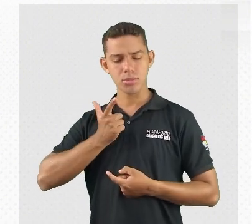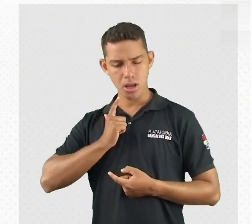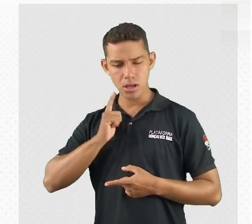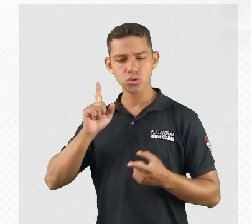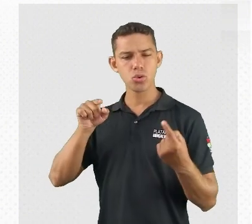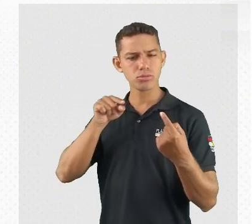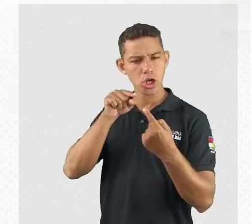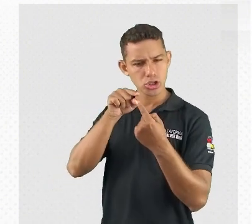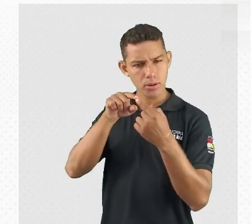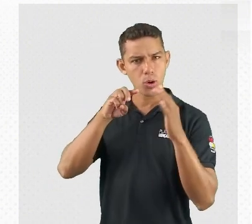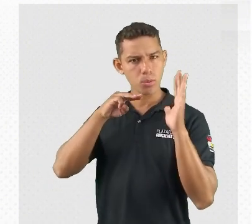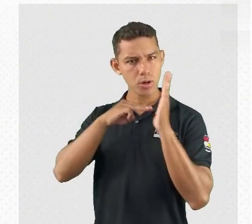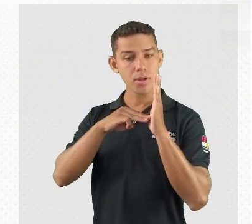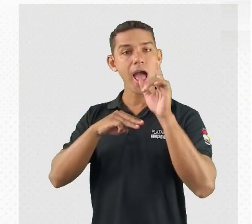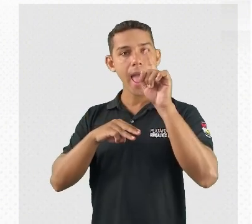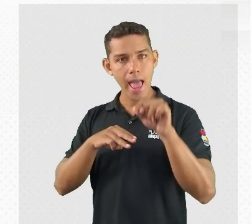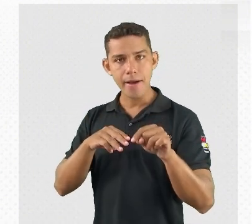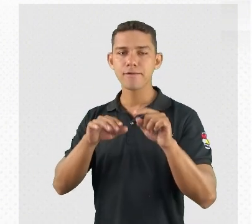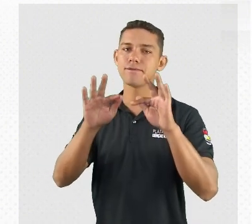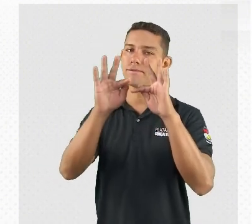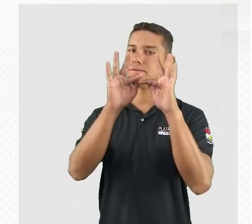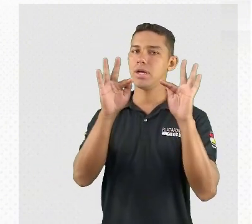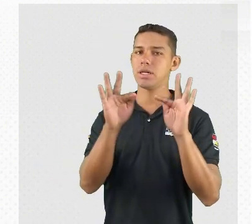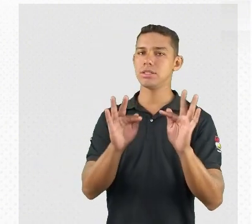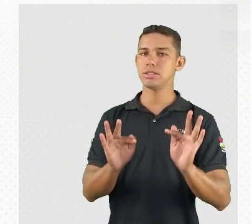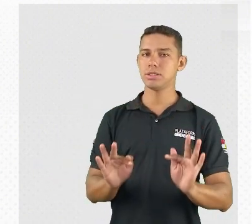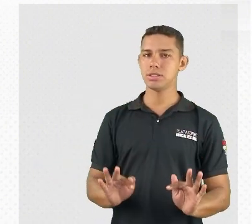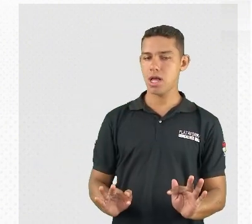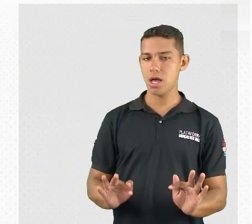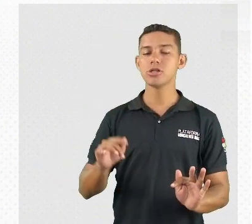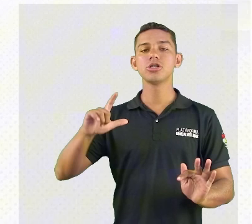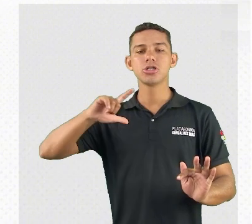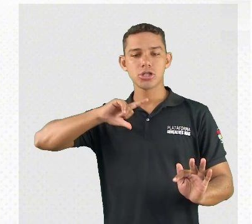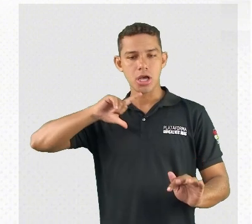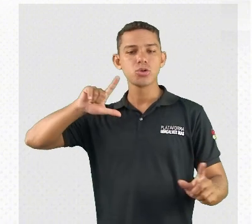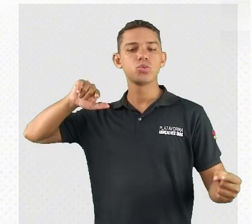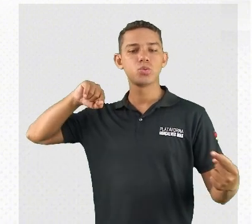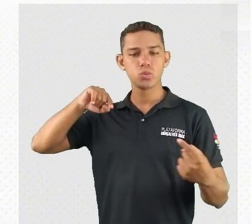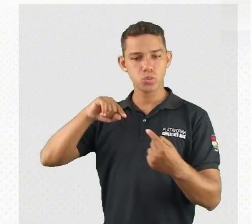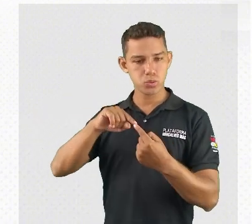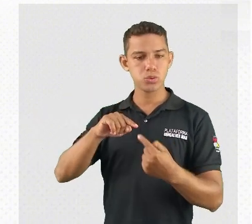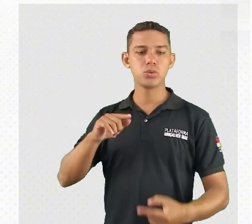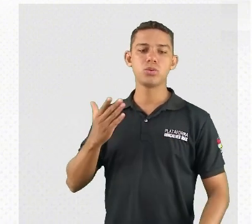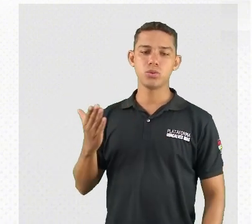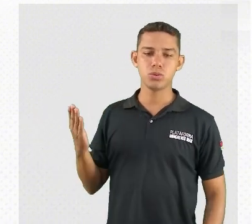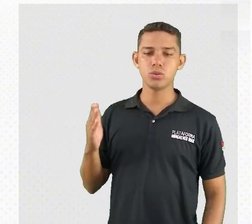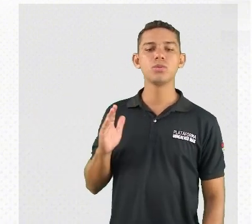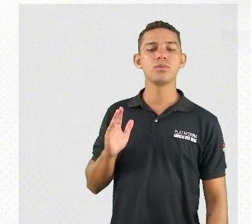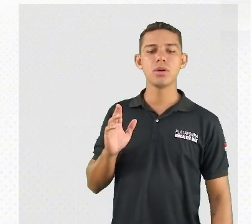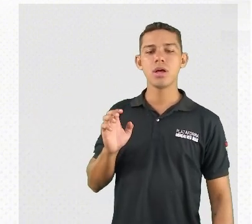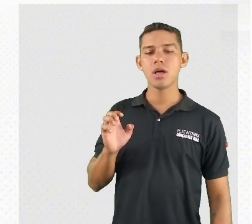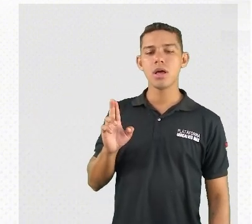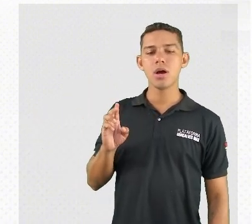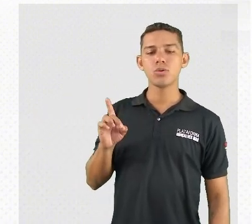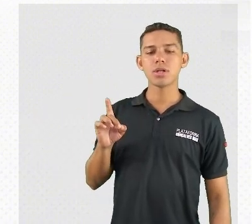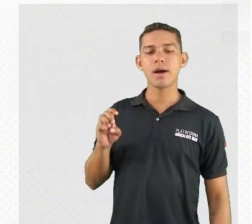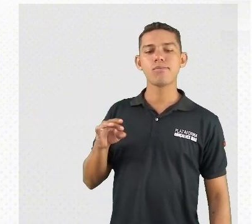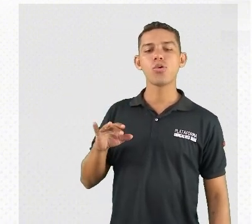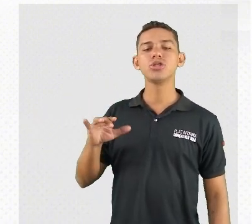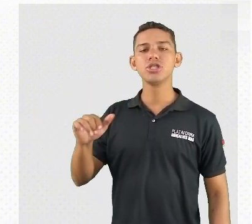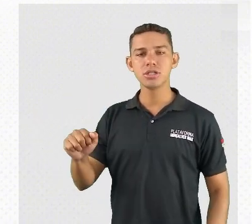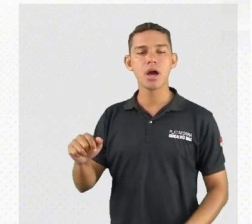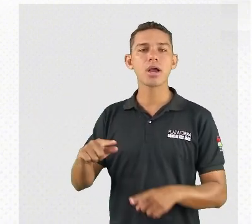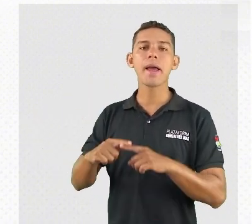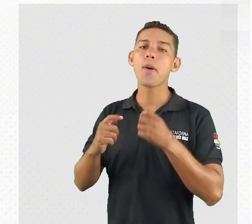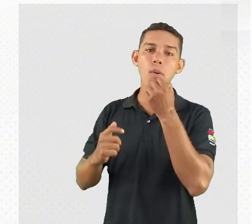individual, que é a felicidade. O homem, enquanto sociedade, ele tem a sua finalidade, que é a eudaimonia, o bem comum. E